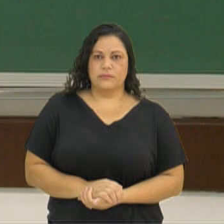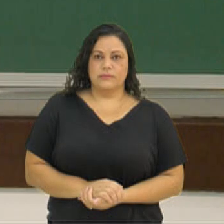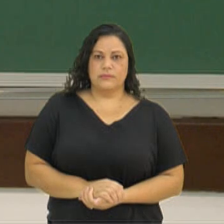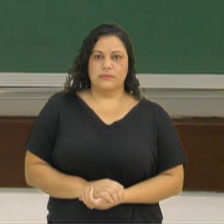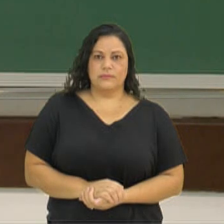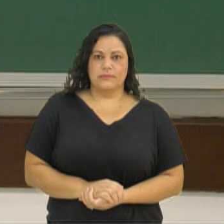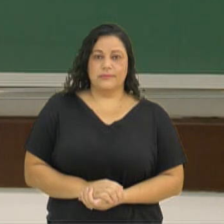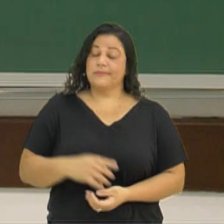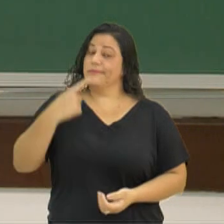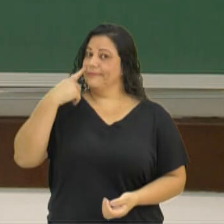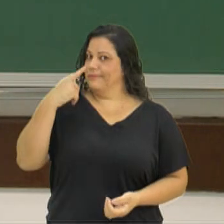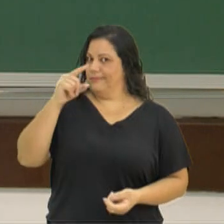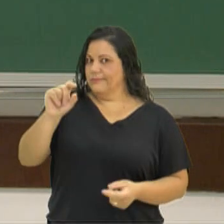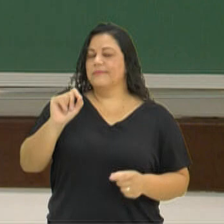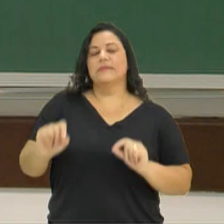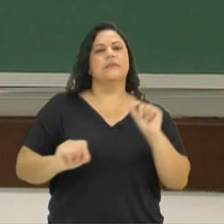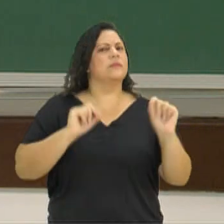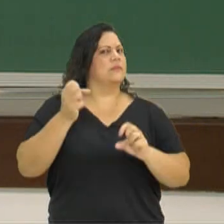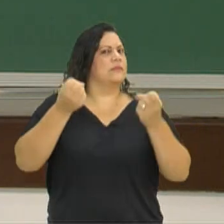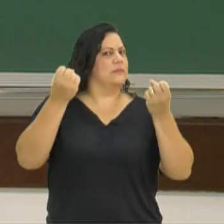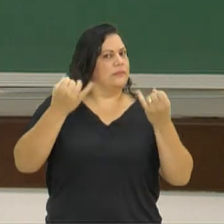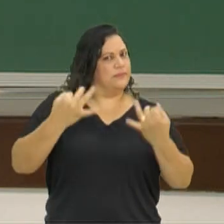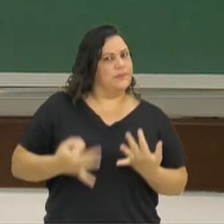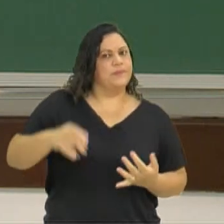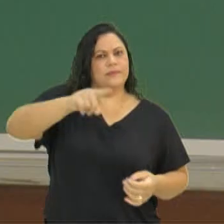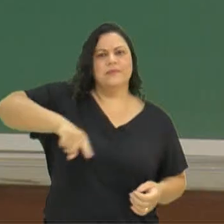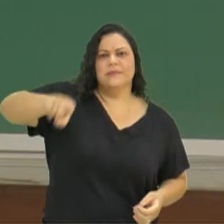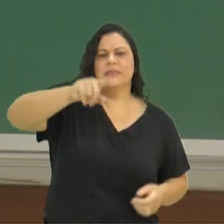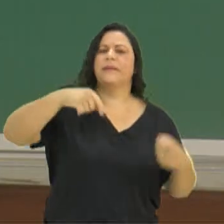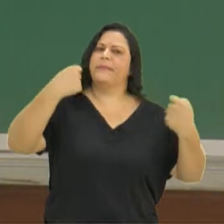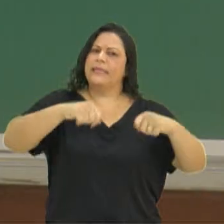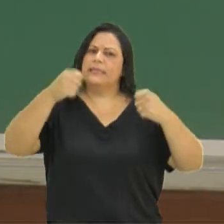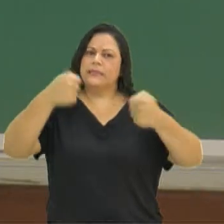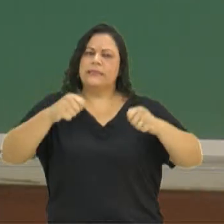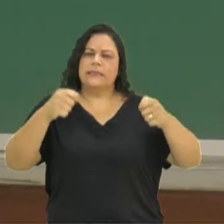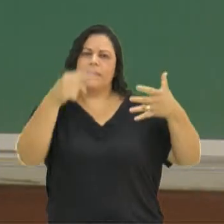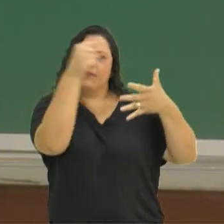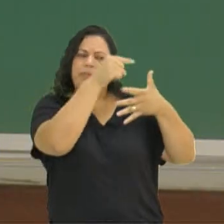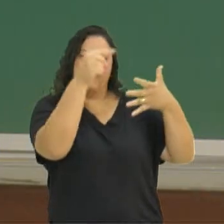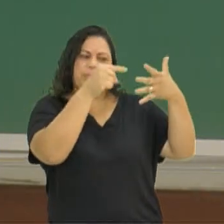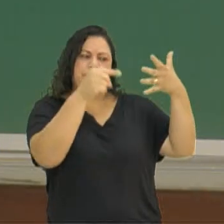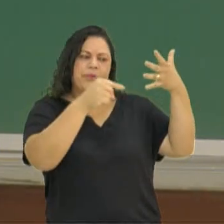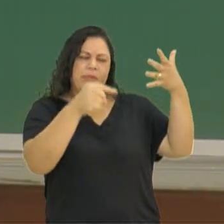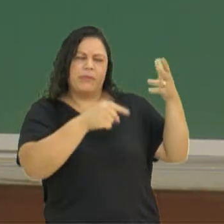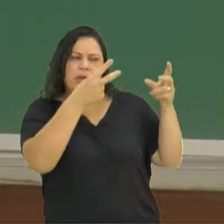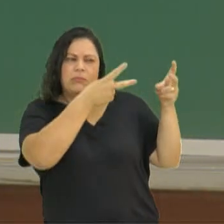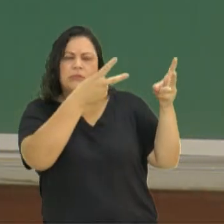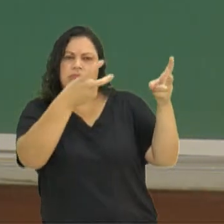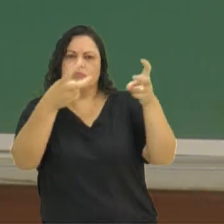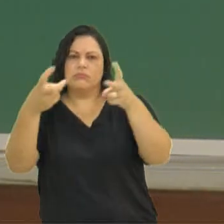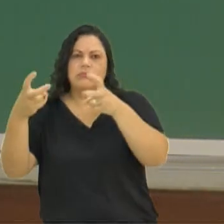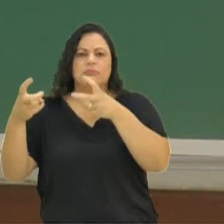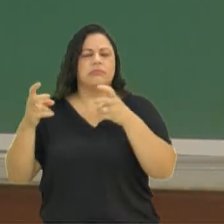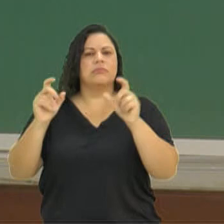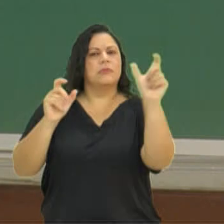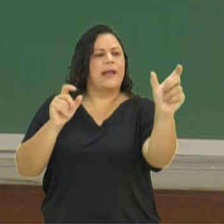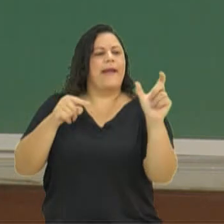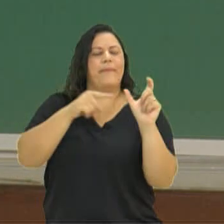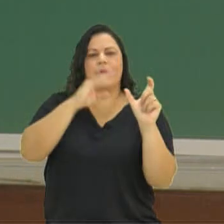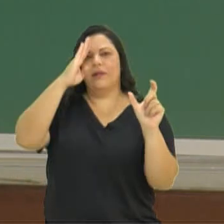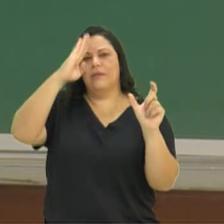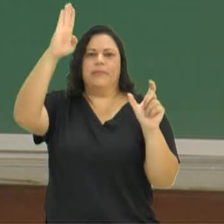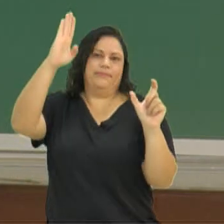A ver, então, como eu falei para vocês, vocês precisavam olhar as palavras-chave de cada uma das alternativas, né?